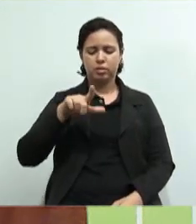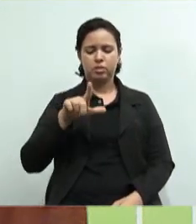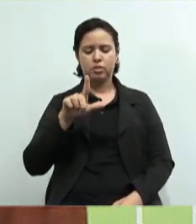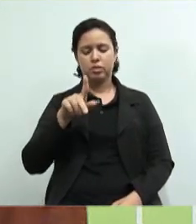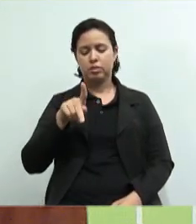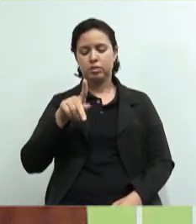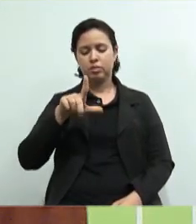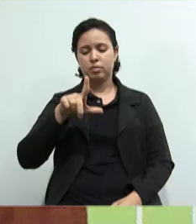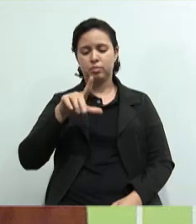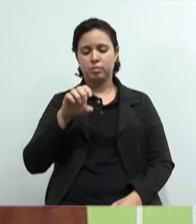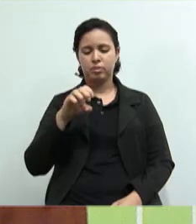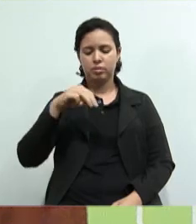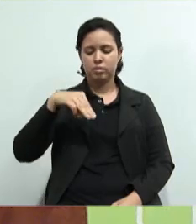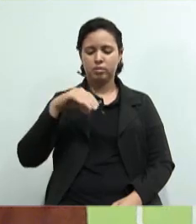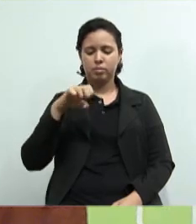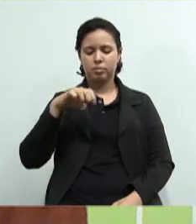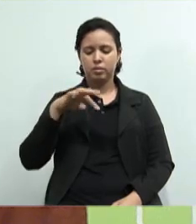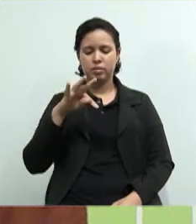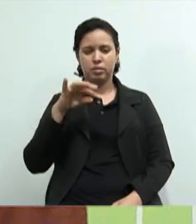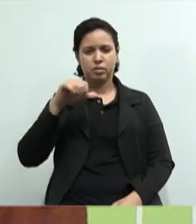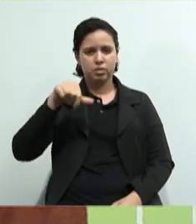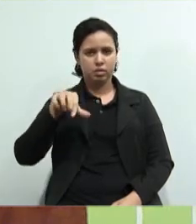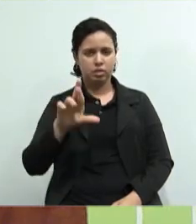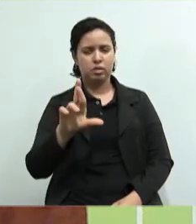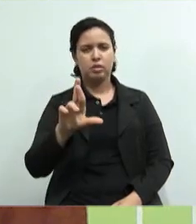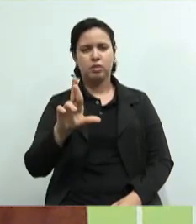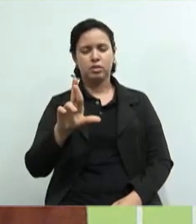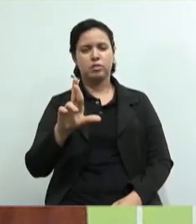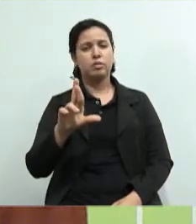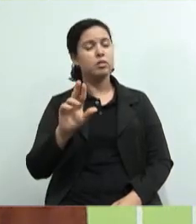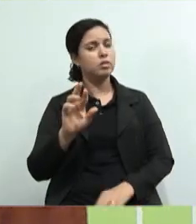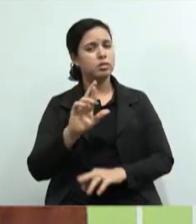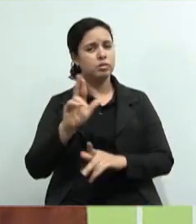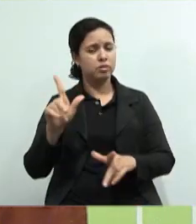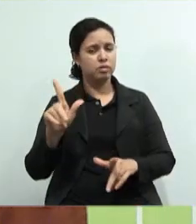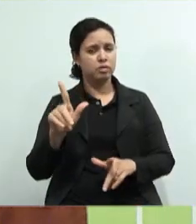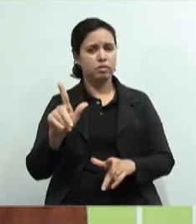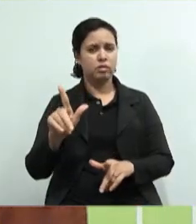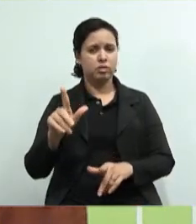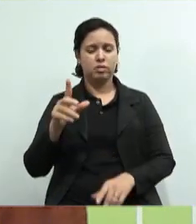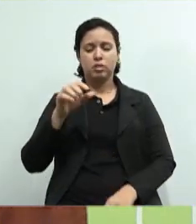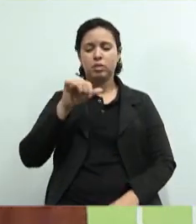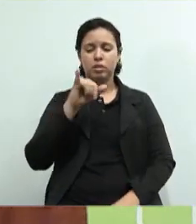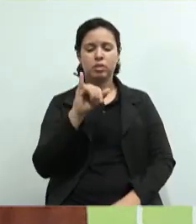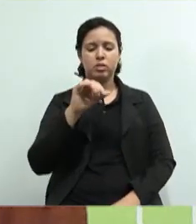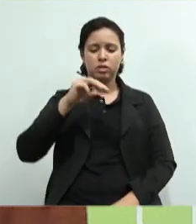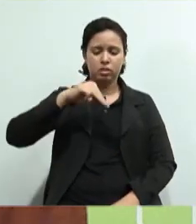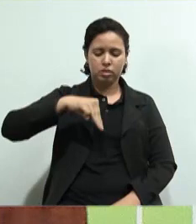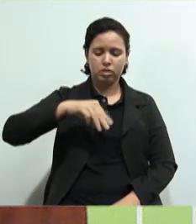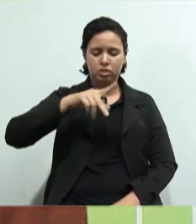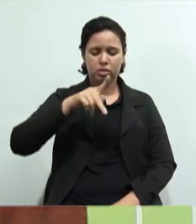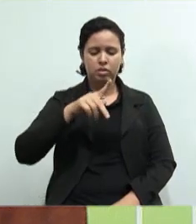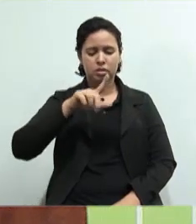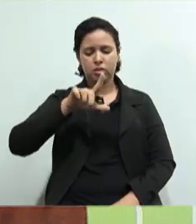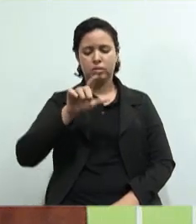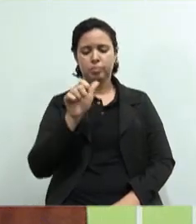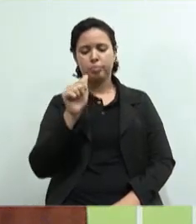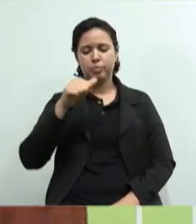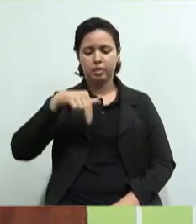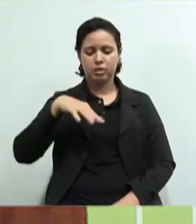diferença, professora? Implantar é algo novo, não tinha e a gente vai fazer,